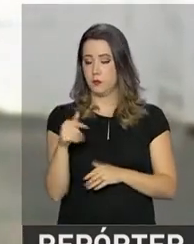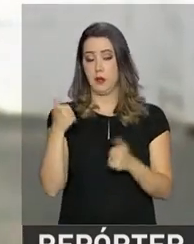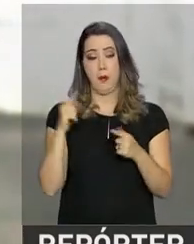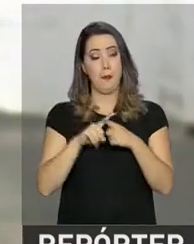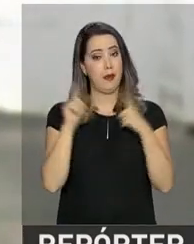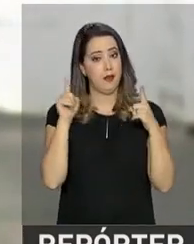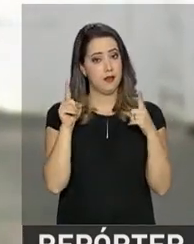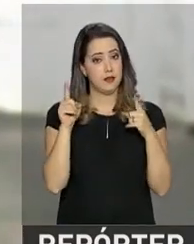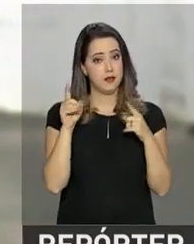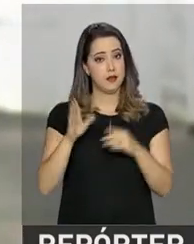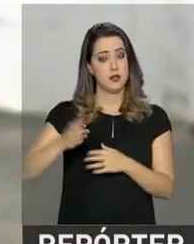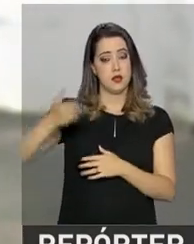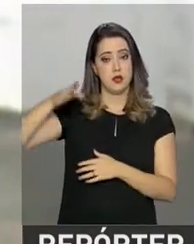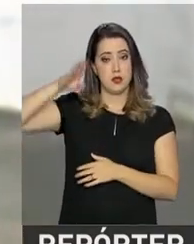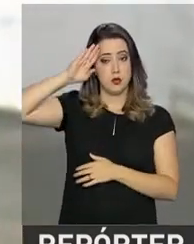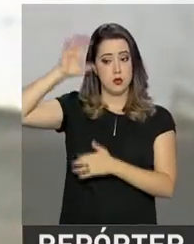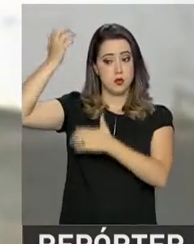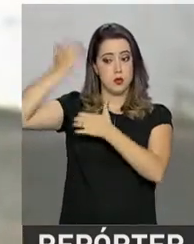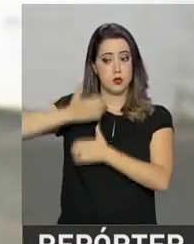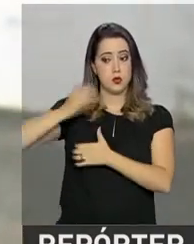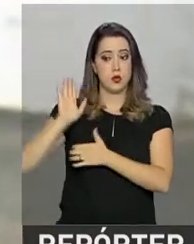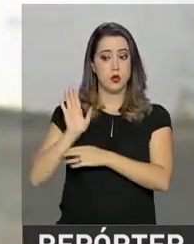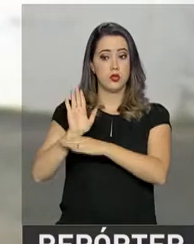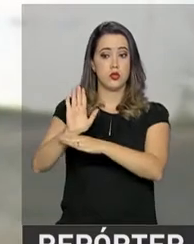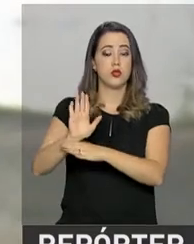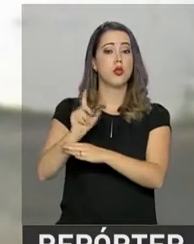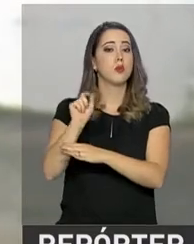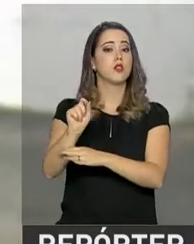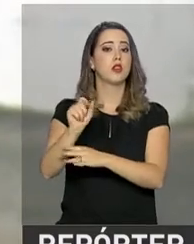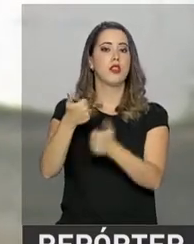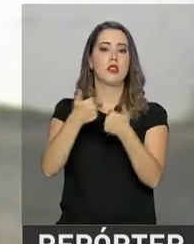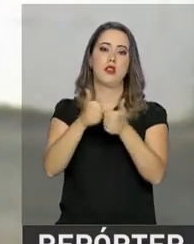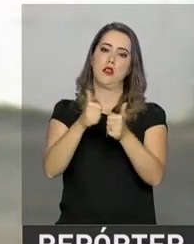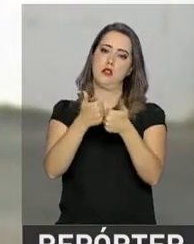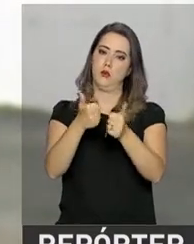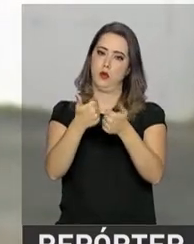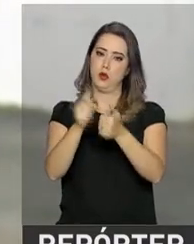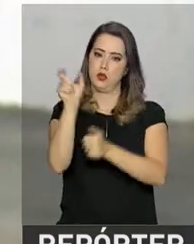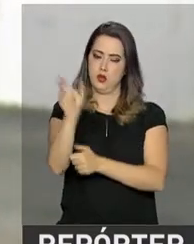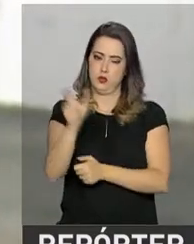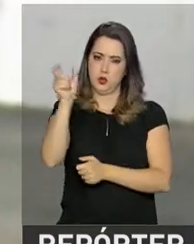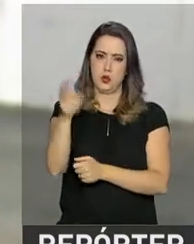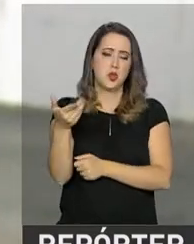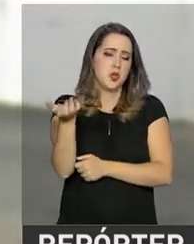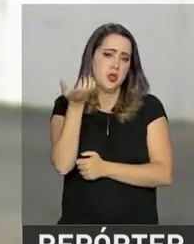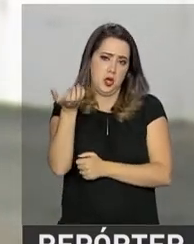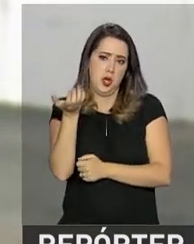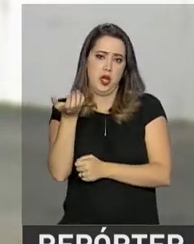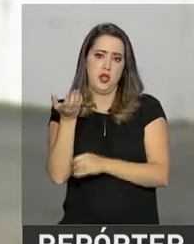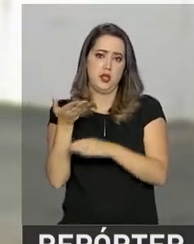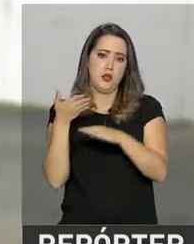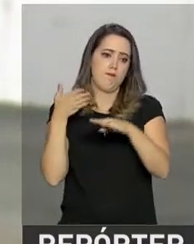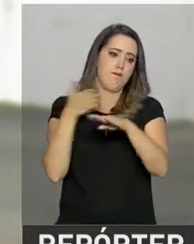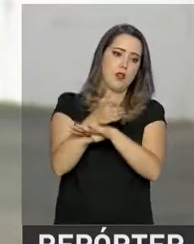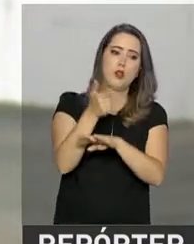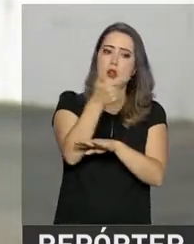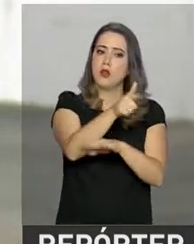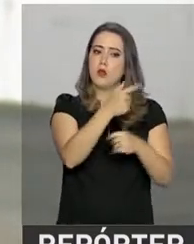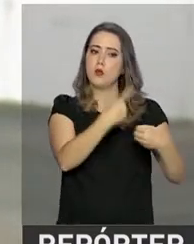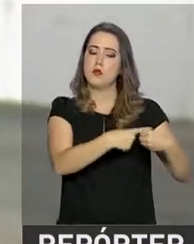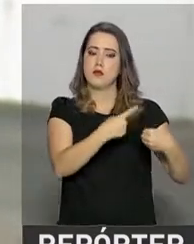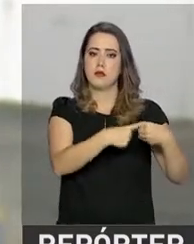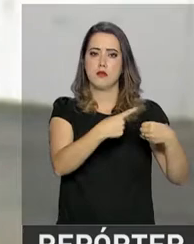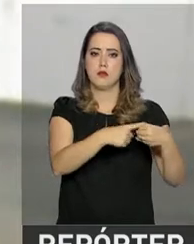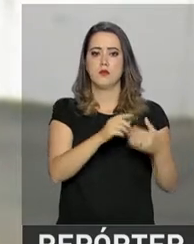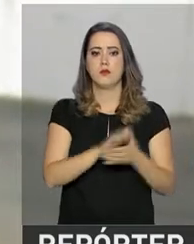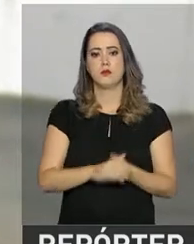suporte em transporte então nós organizamos o transporte das pessoas que são interiorizadas para outras cidades